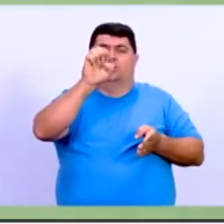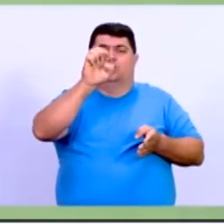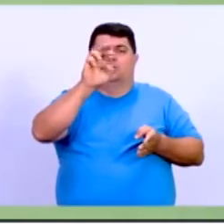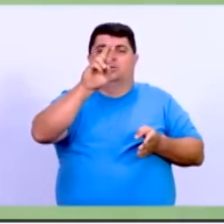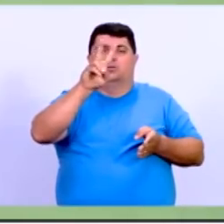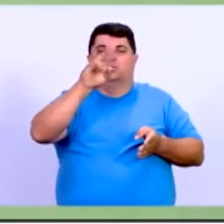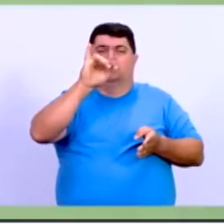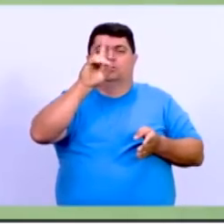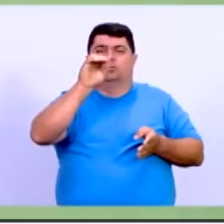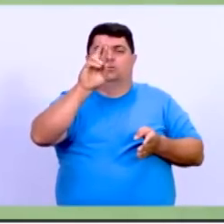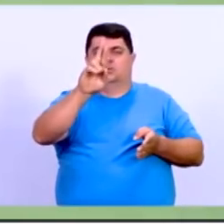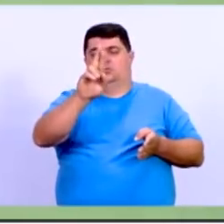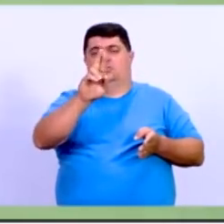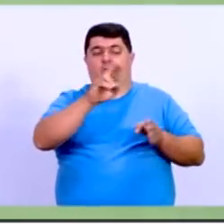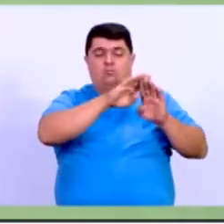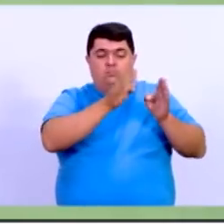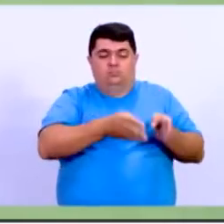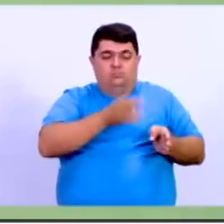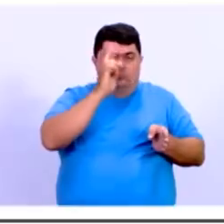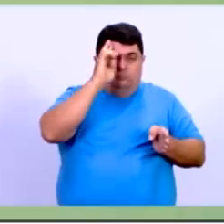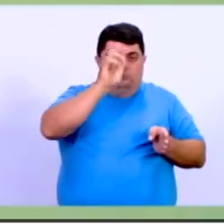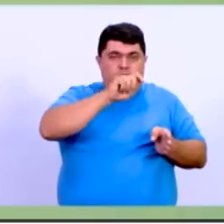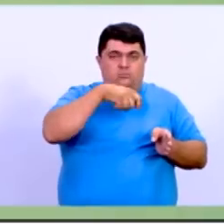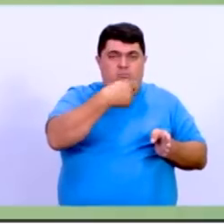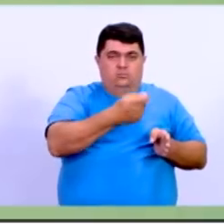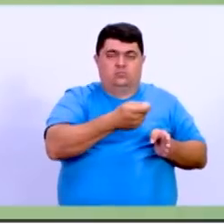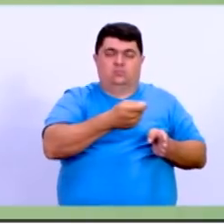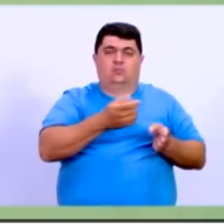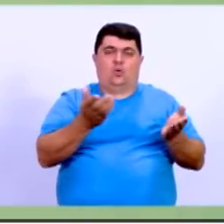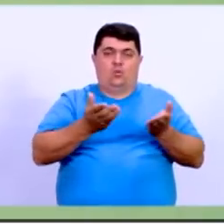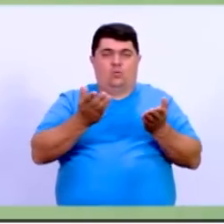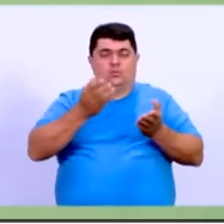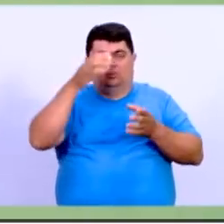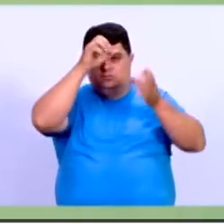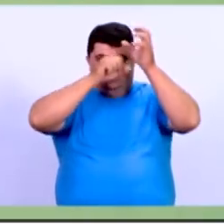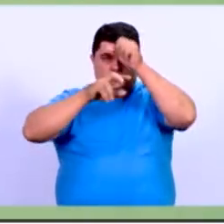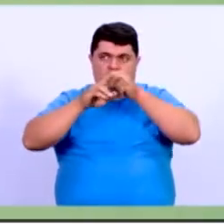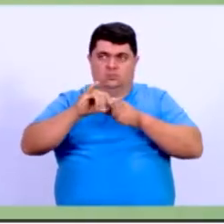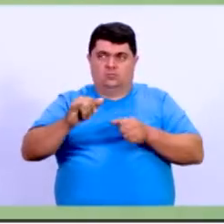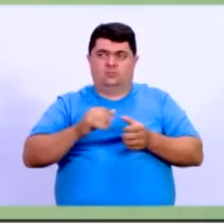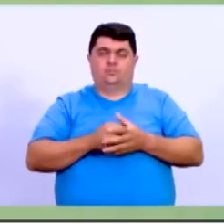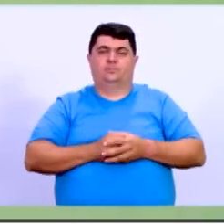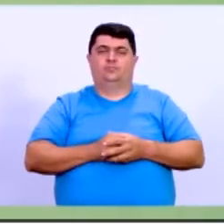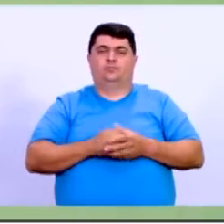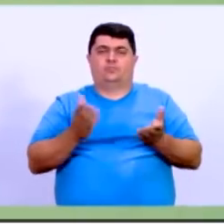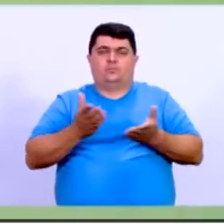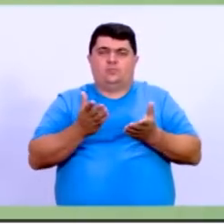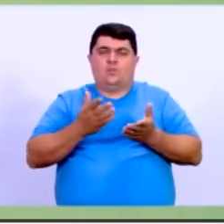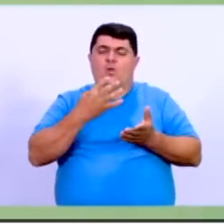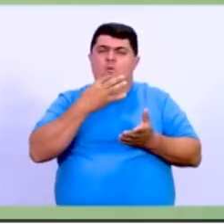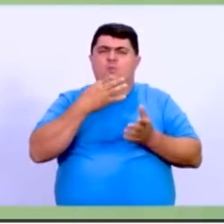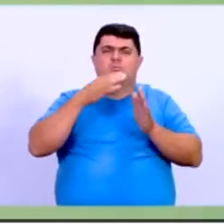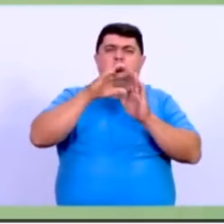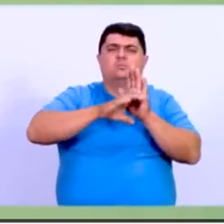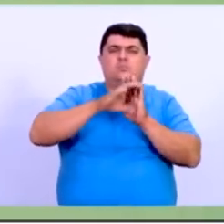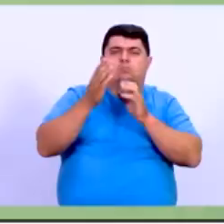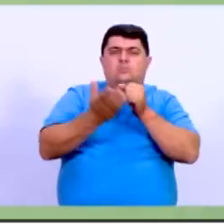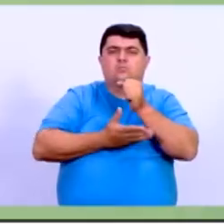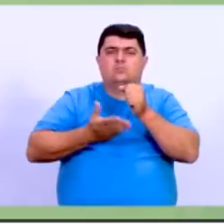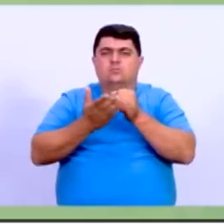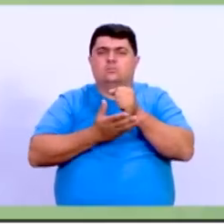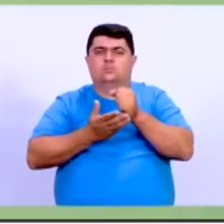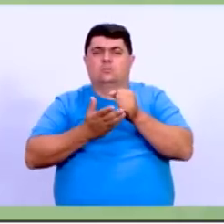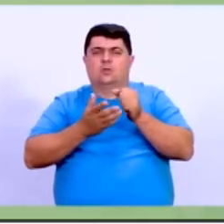pegar e decifrar isso aqui na nossa jornada de hoje, tá? Então vamos compreender aqui, galera, algumas definições básicas